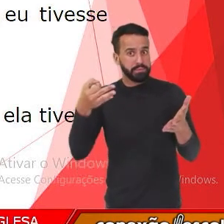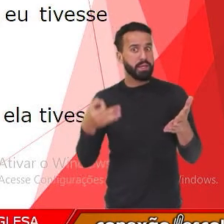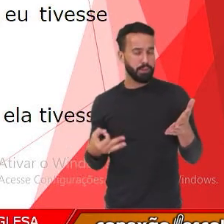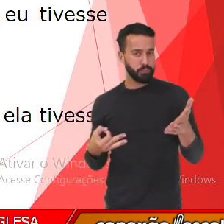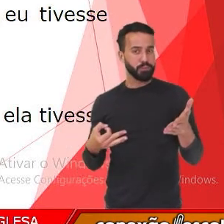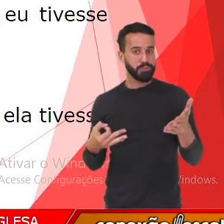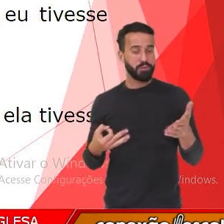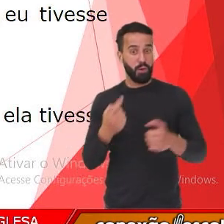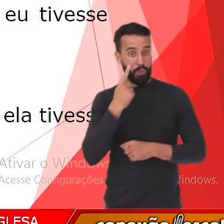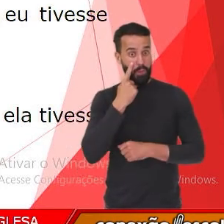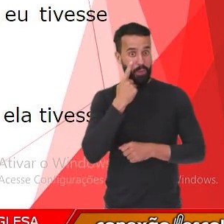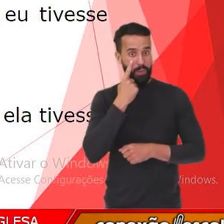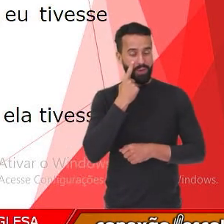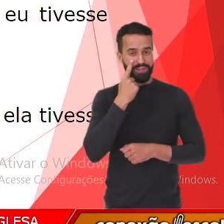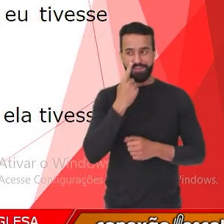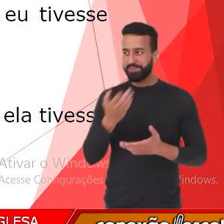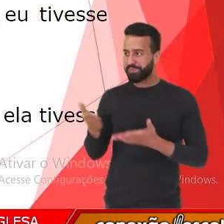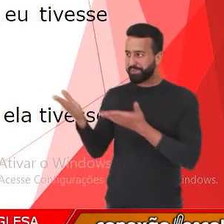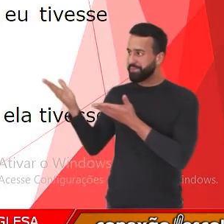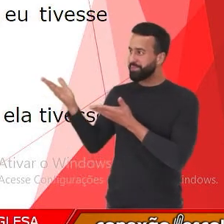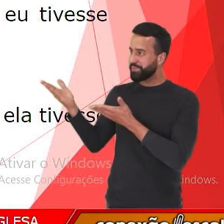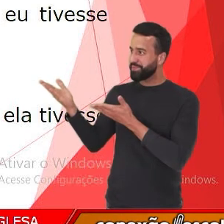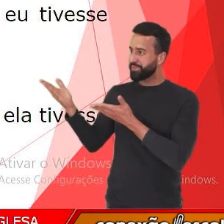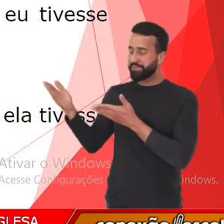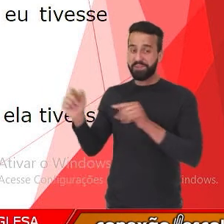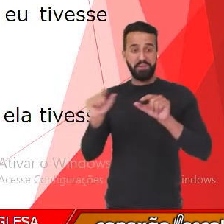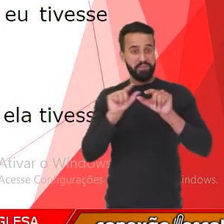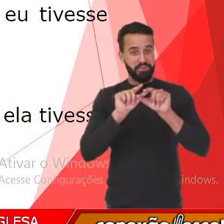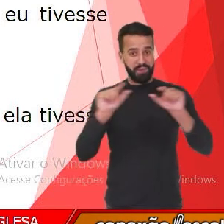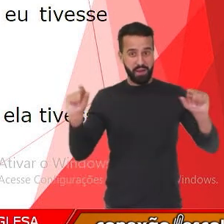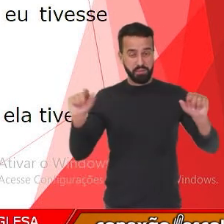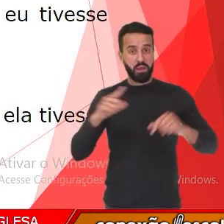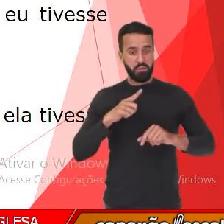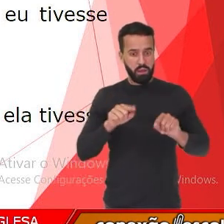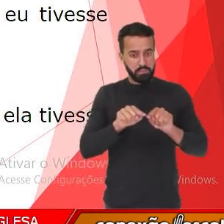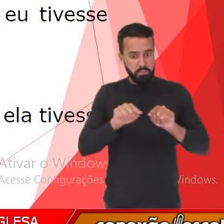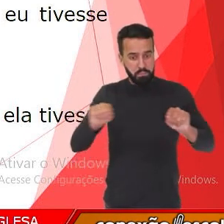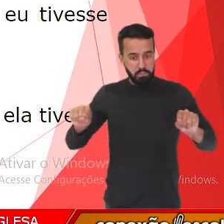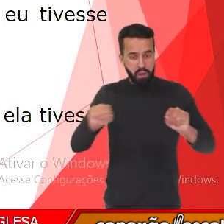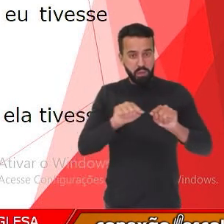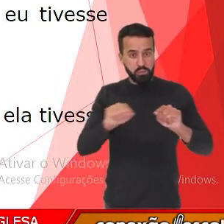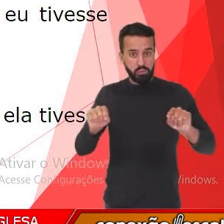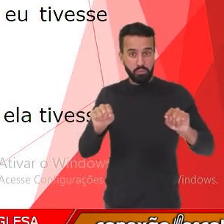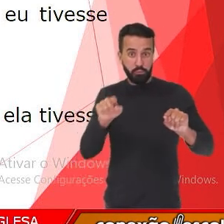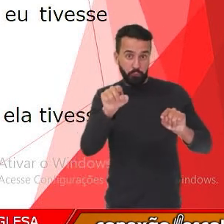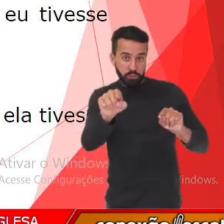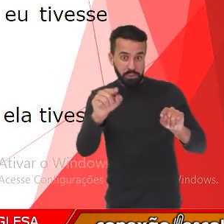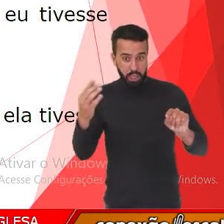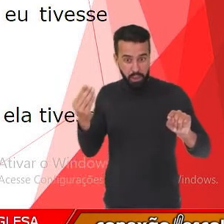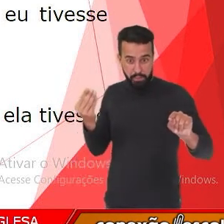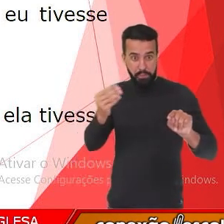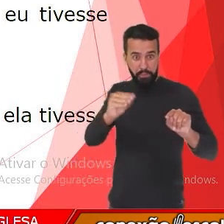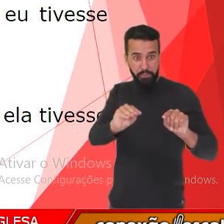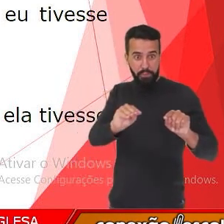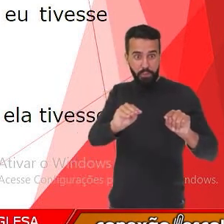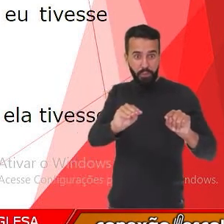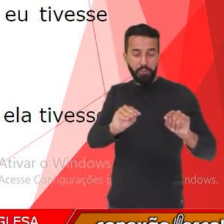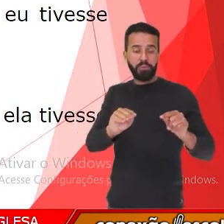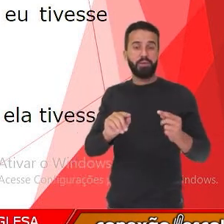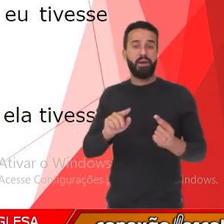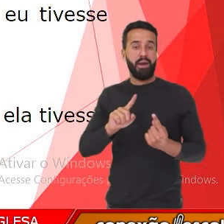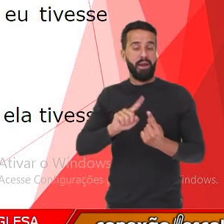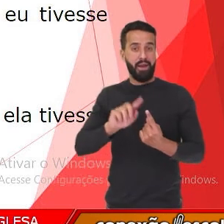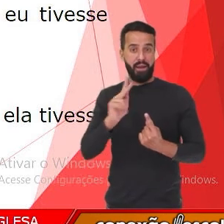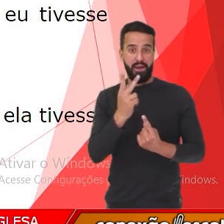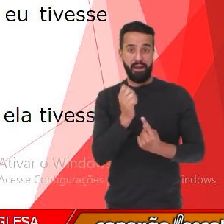corretas. Perceba que cada frase, aí nós temos um espacinho, você vai preencher seja com had